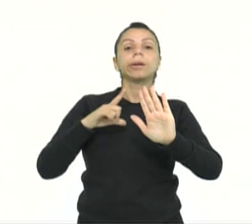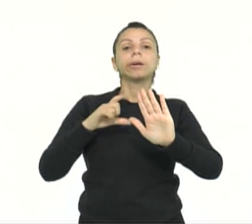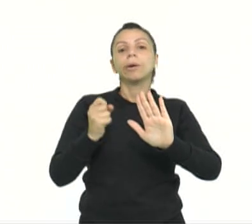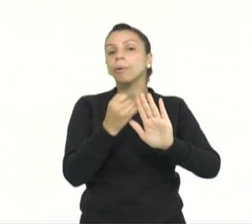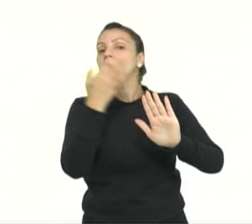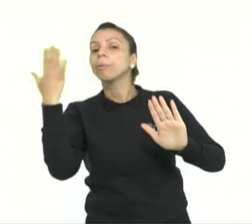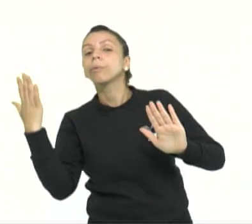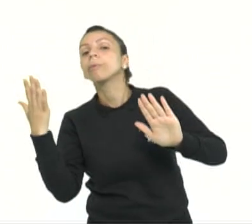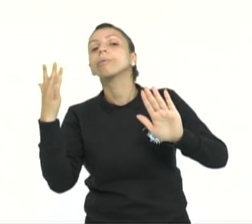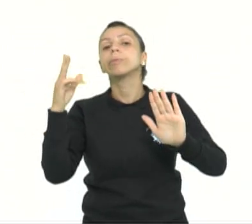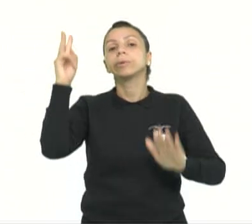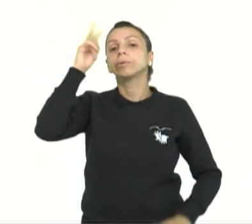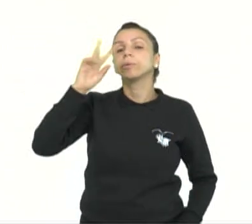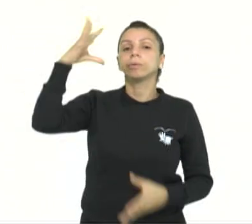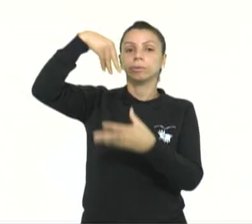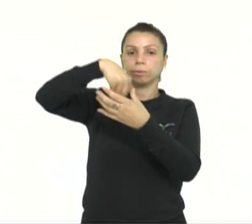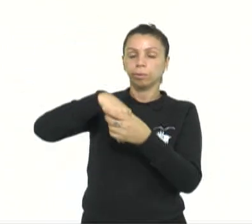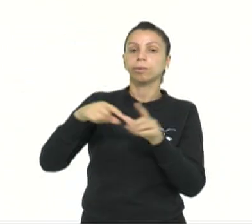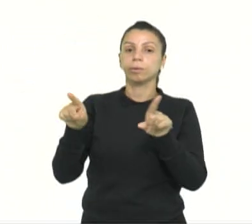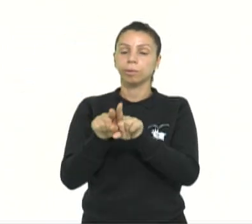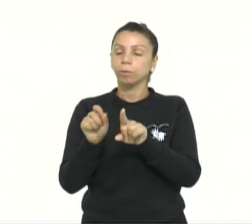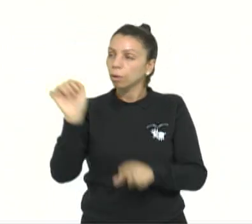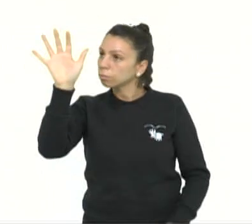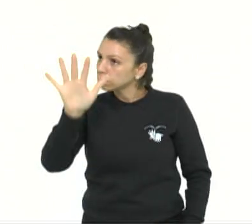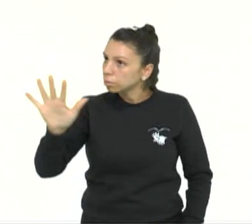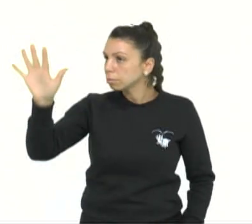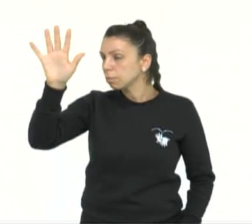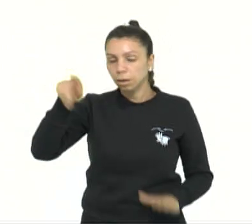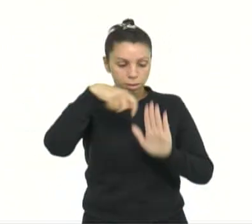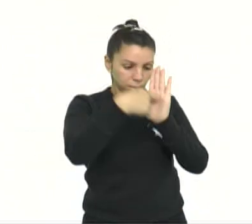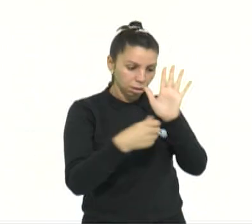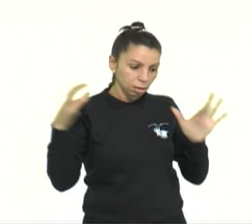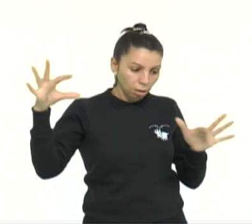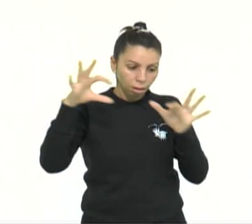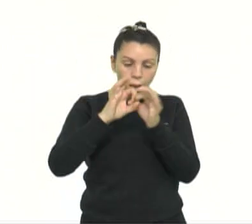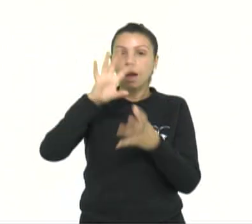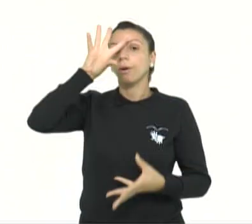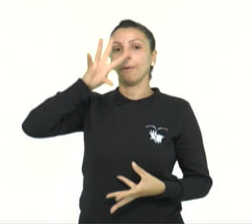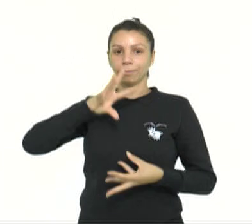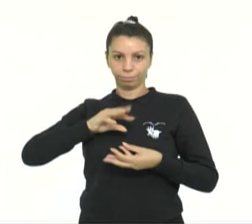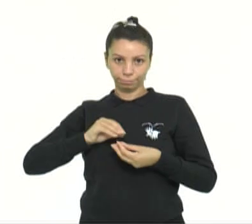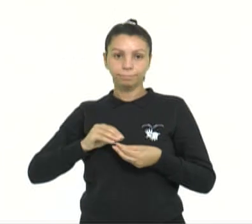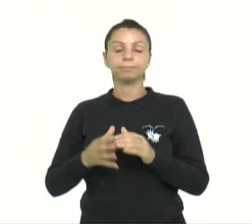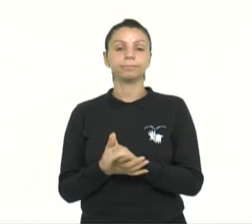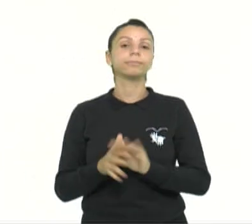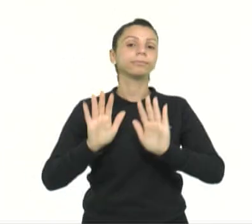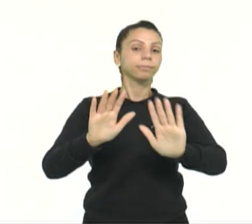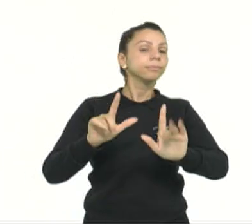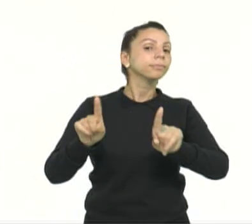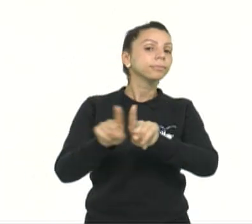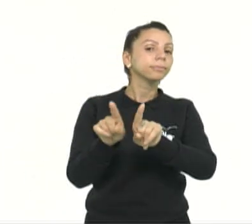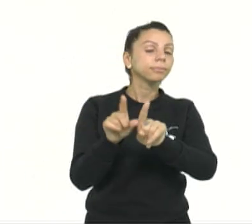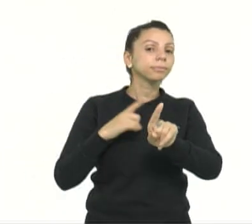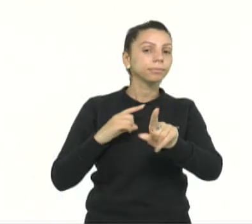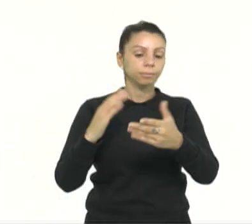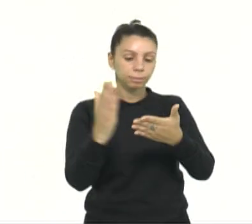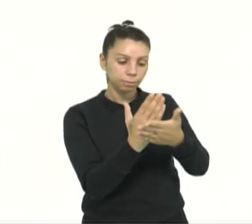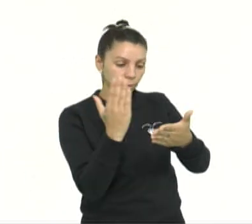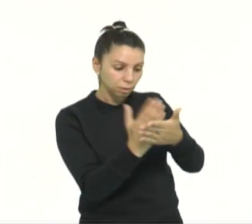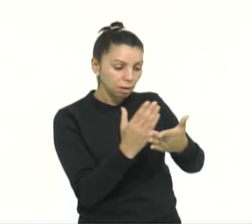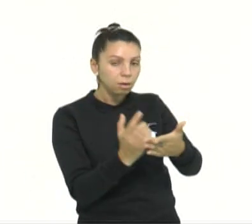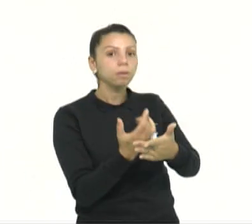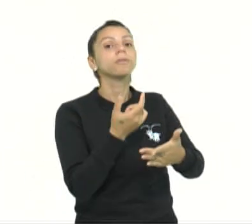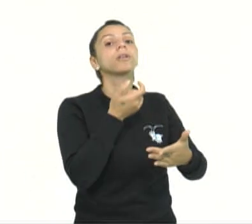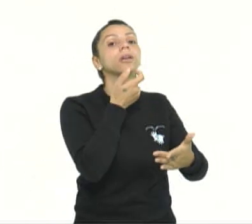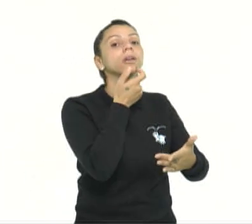entende vendo o texto e a imagem, né? Então, por mais que o livro seja em